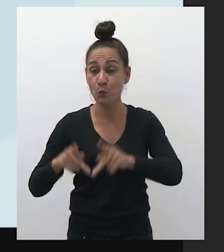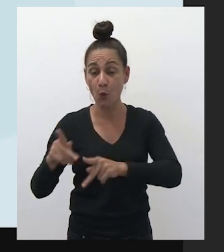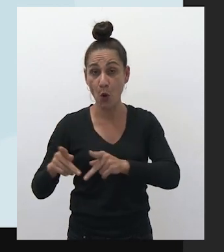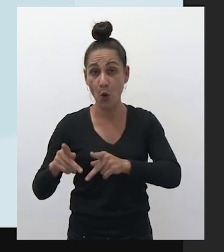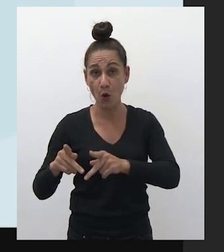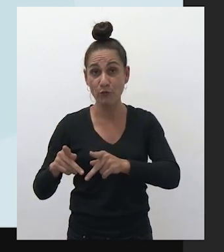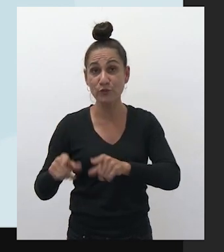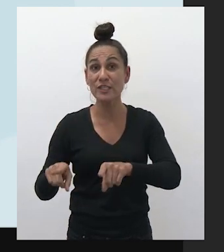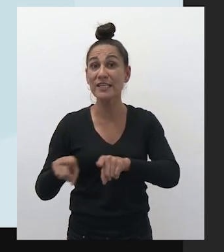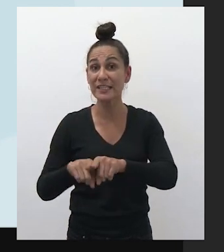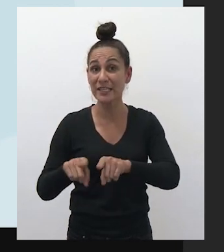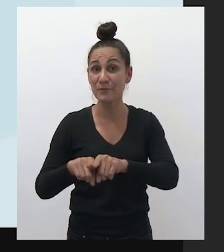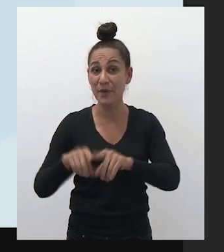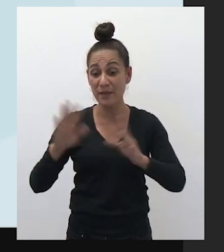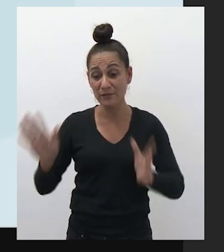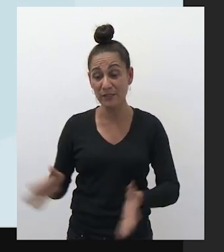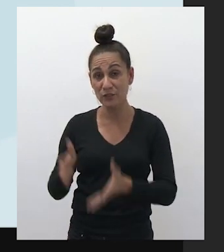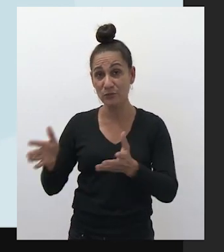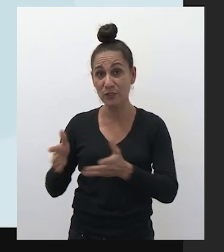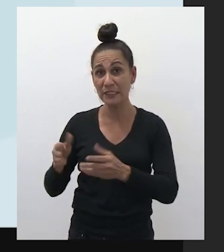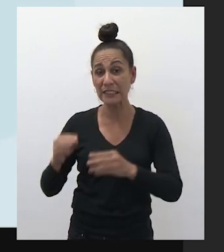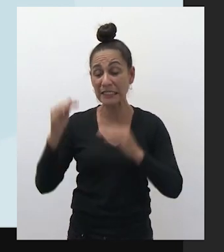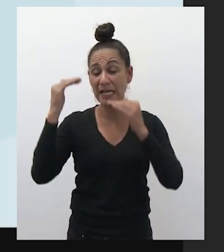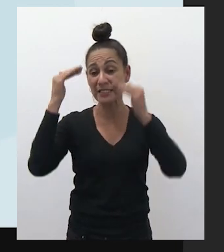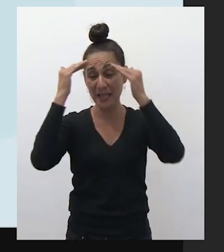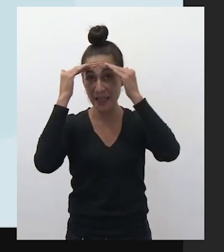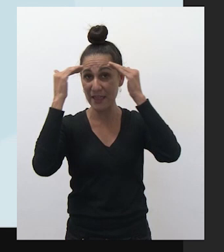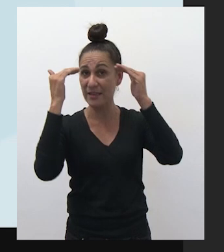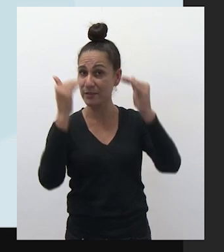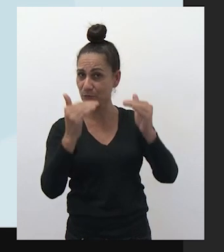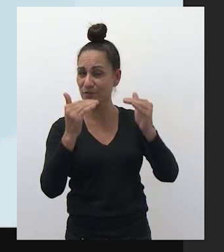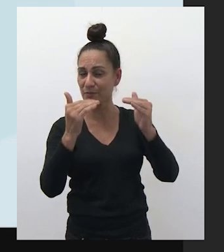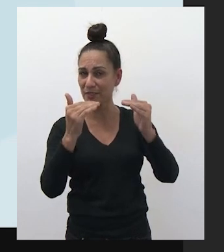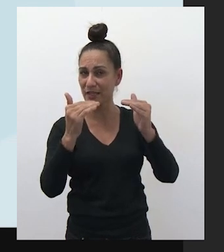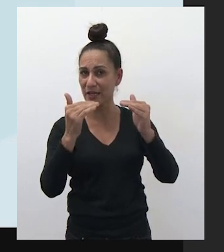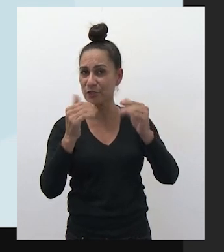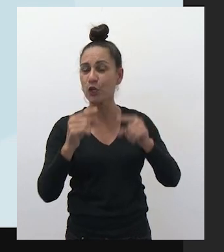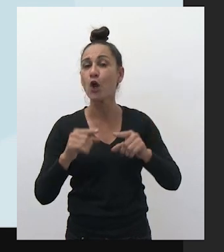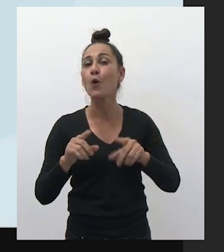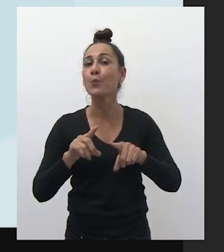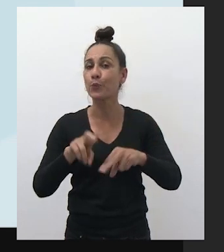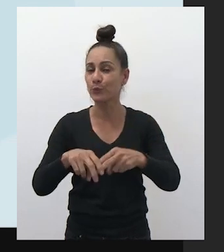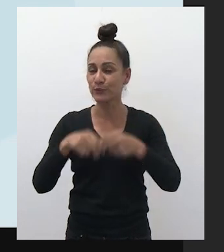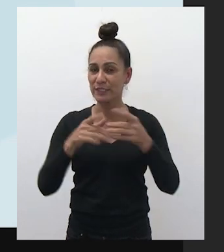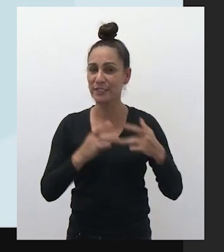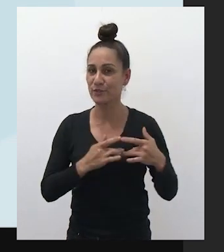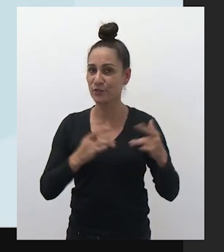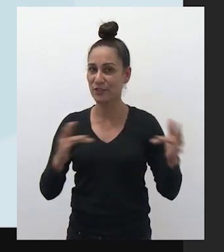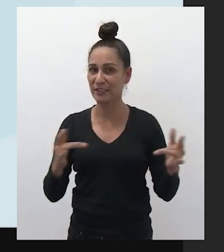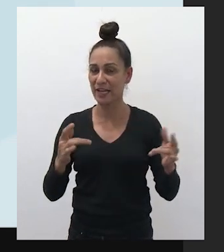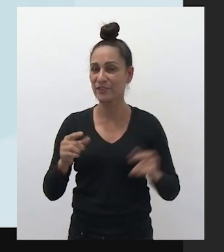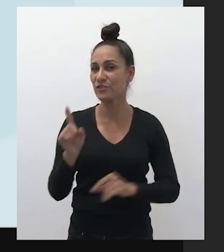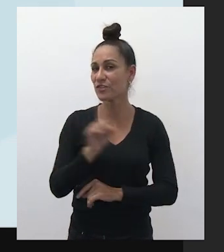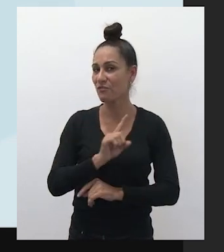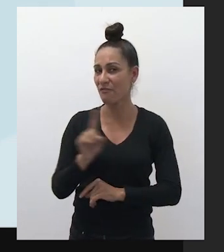e das contribuições e responsabilidades. Por isso, solidariedade, como eu falei para vocês, não é